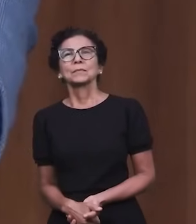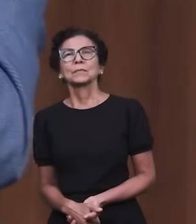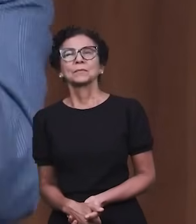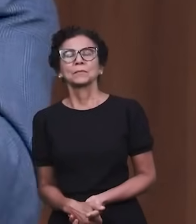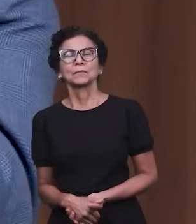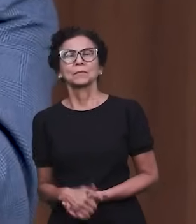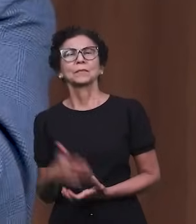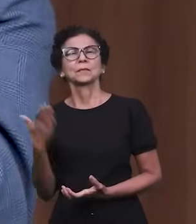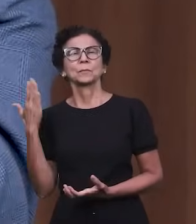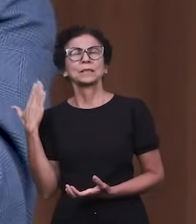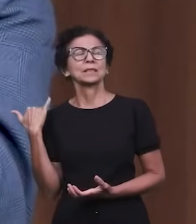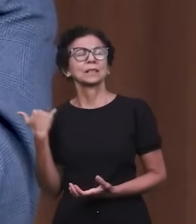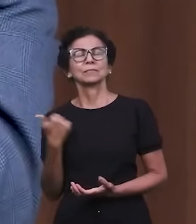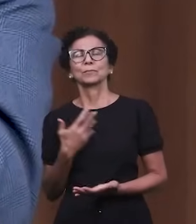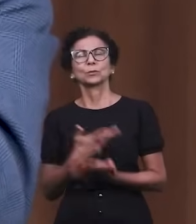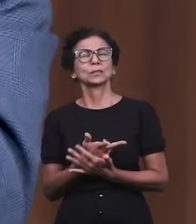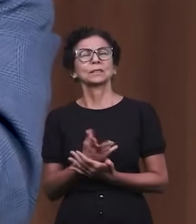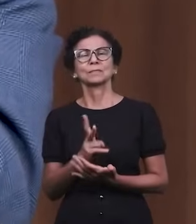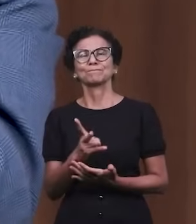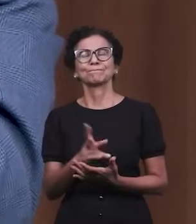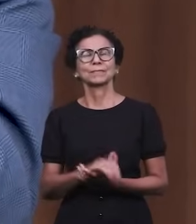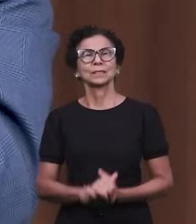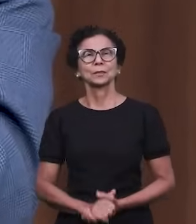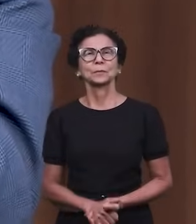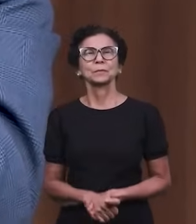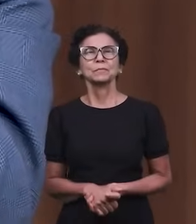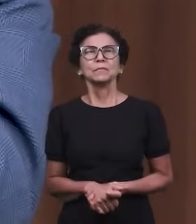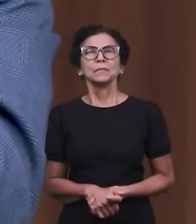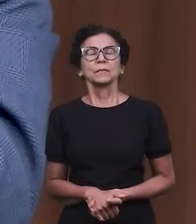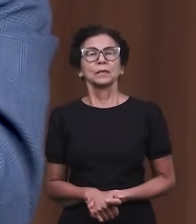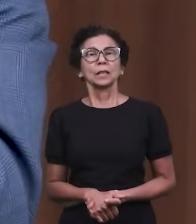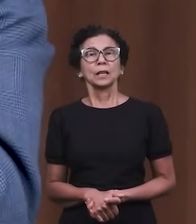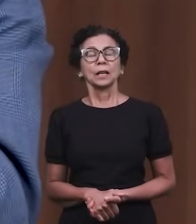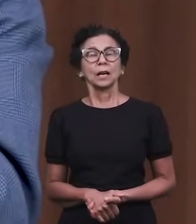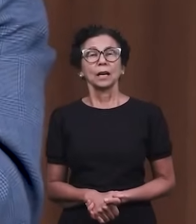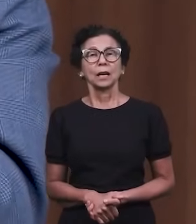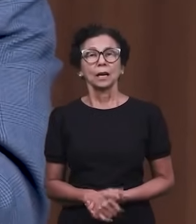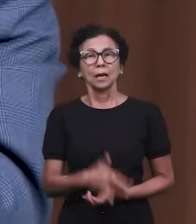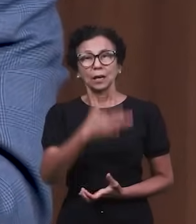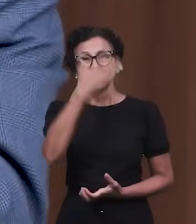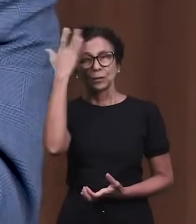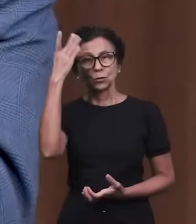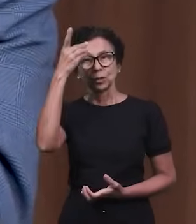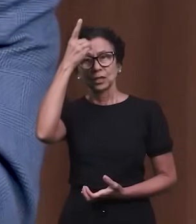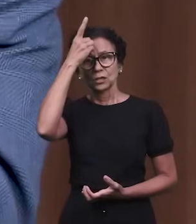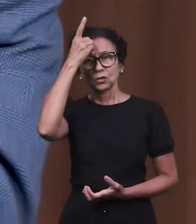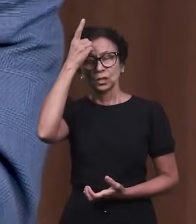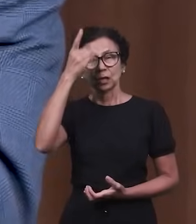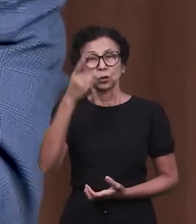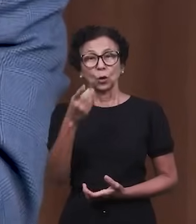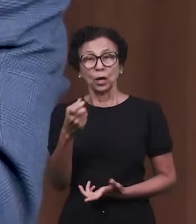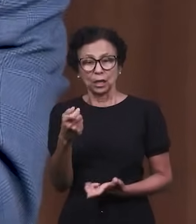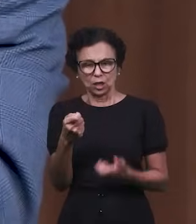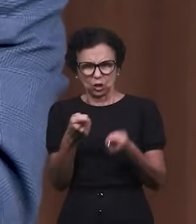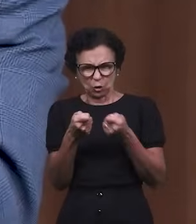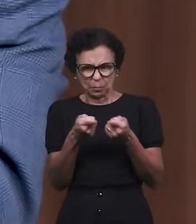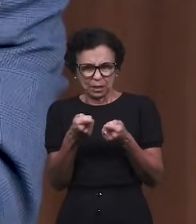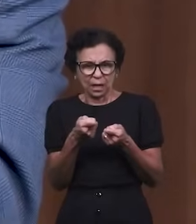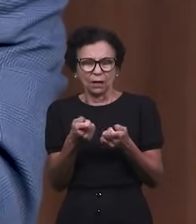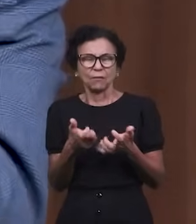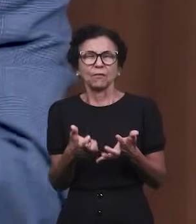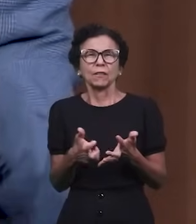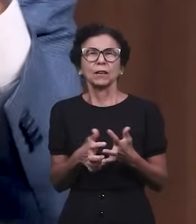nós tivemos isso muito no começo, né? A pessoa dominava. O Marcelo, você tinha um